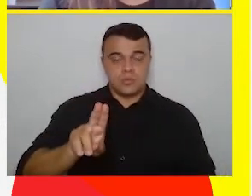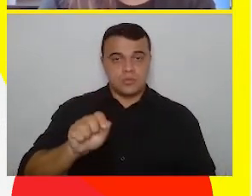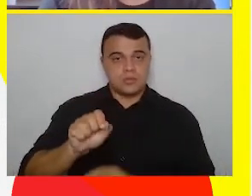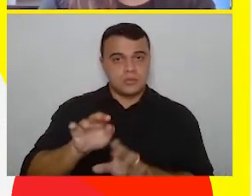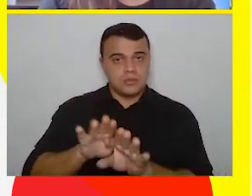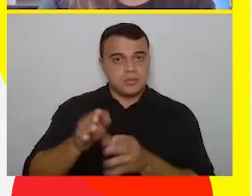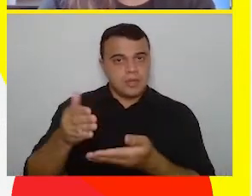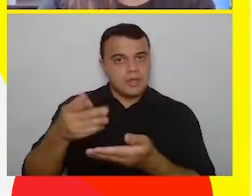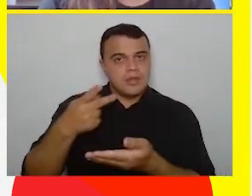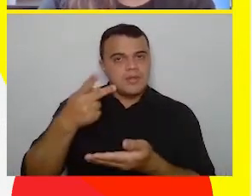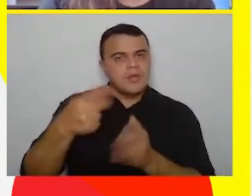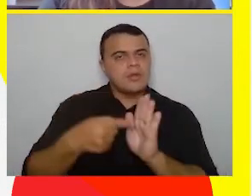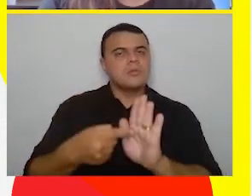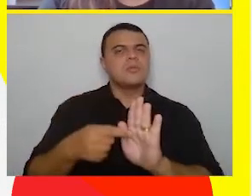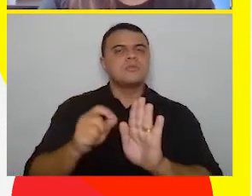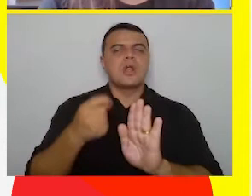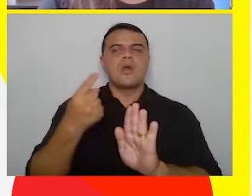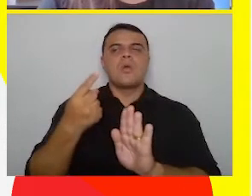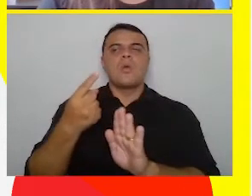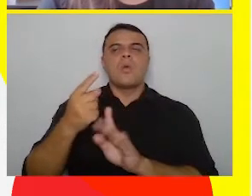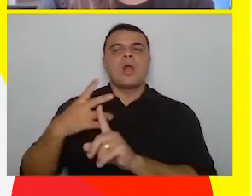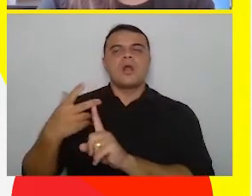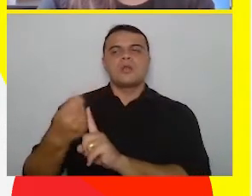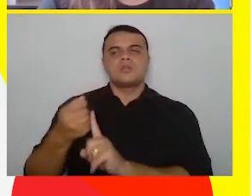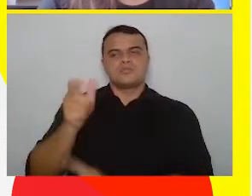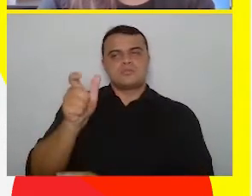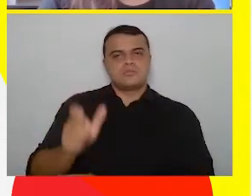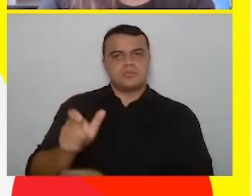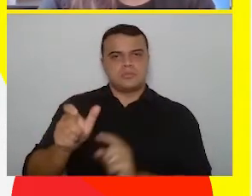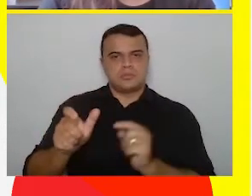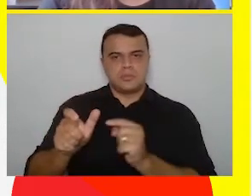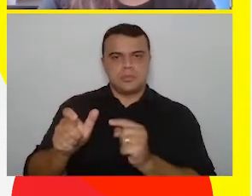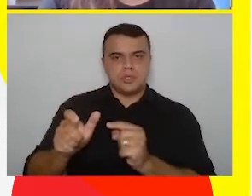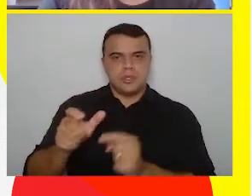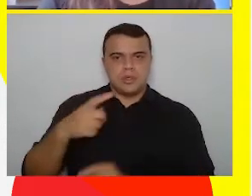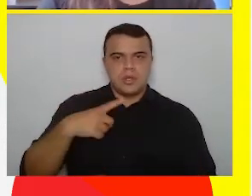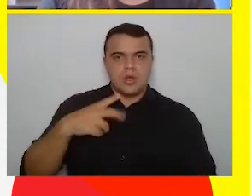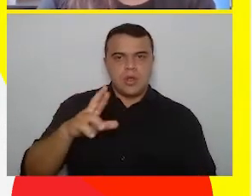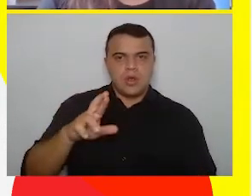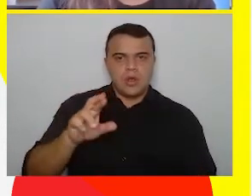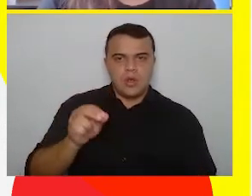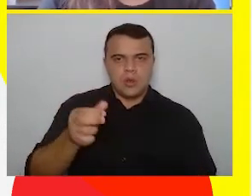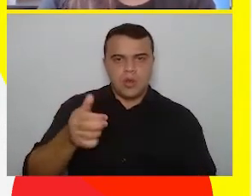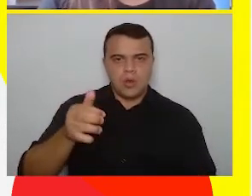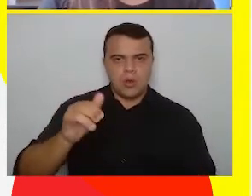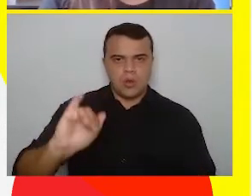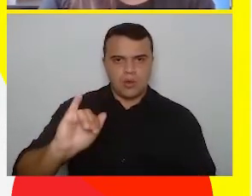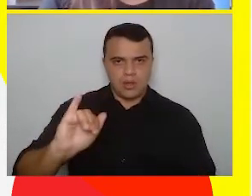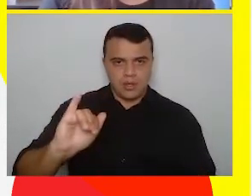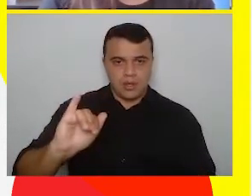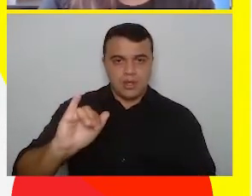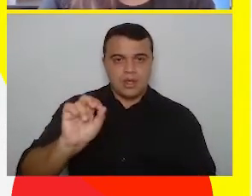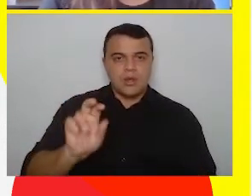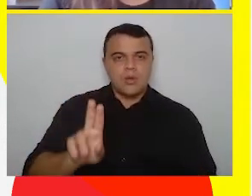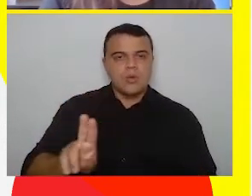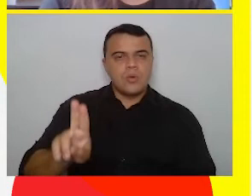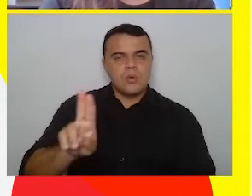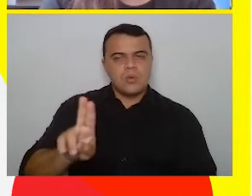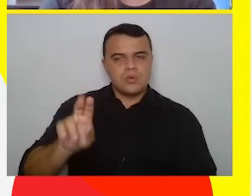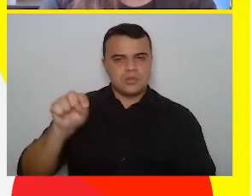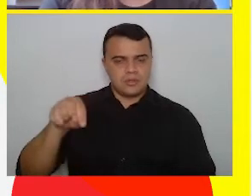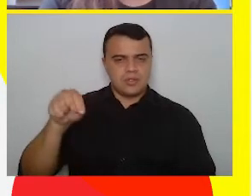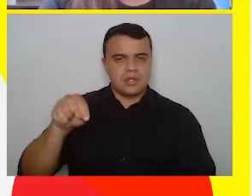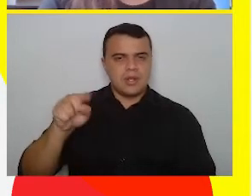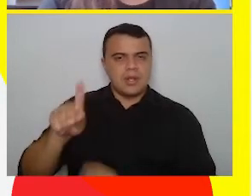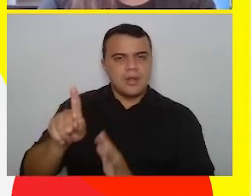a gente vai destacar um artista, que é o Roy Lichtenstein. O Roy utiliza especificamente